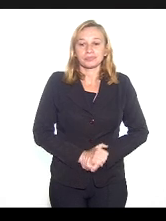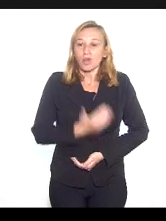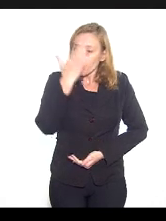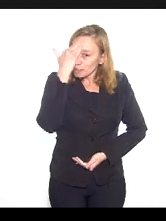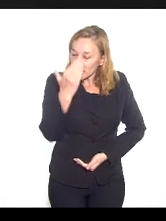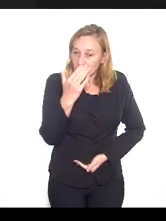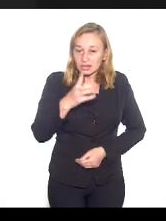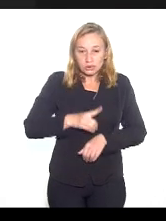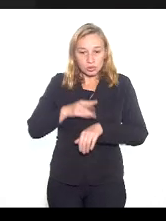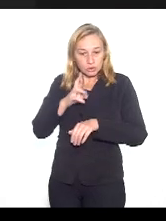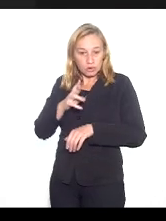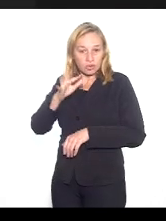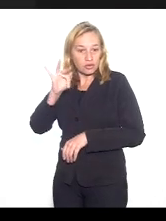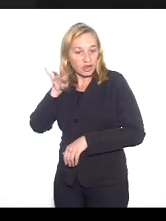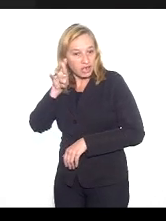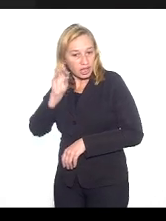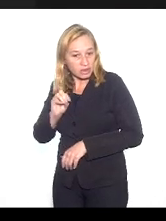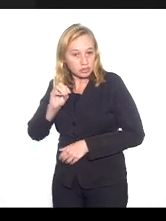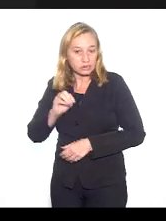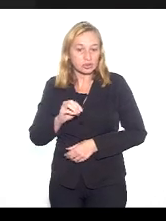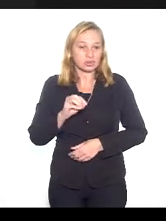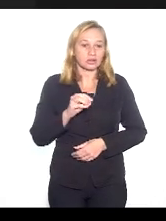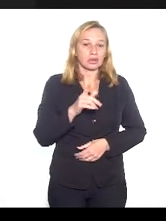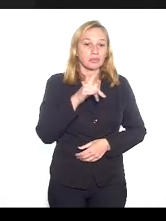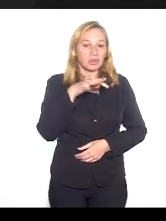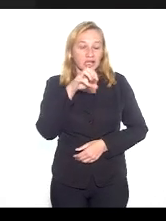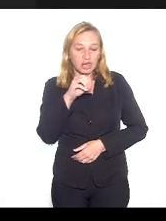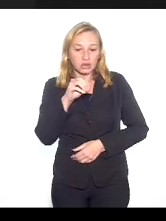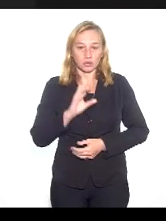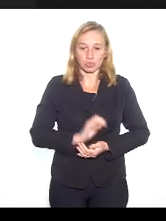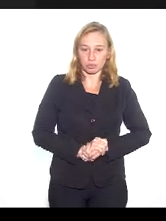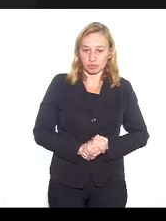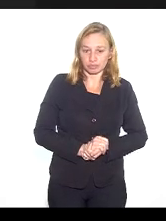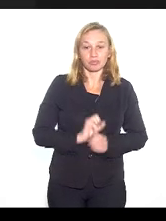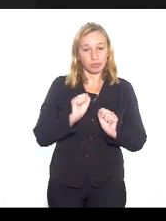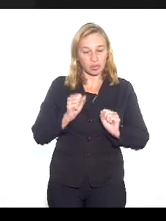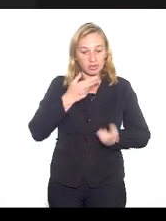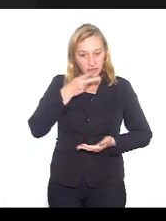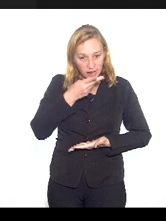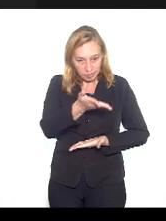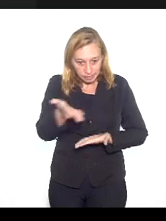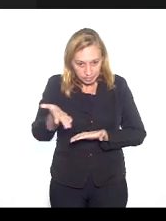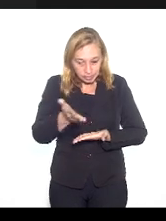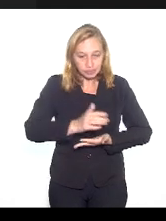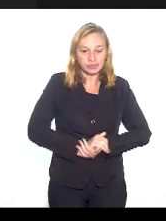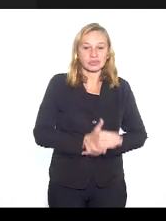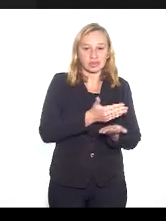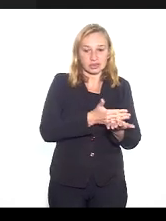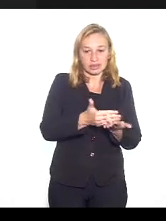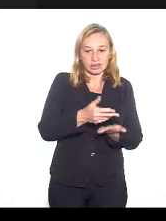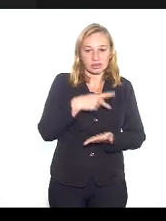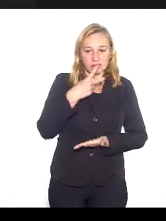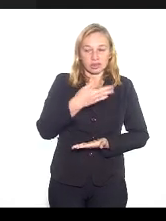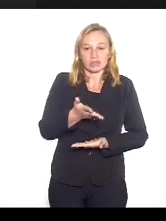Obrigado, doutor Fernando. Passar a palavra para o Plínio Chevrani. Uma palavra, Plínio, as saudações iniciais.